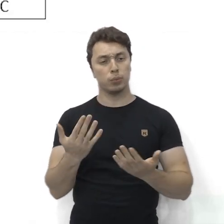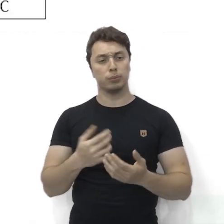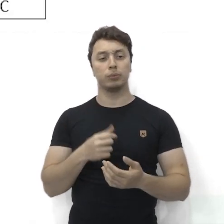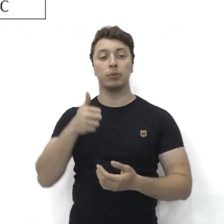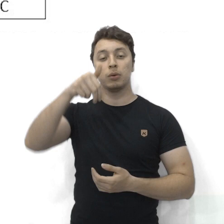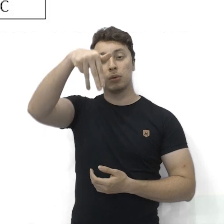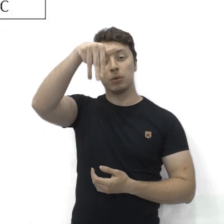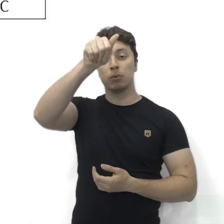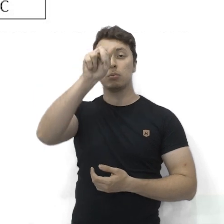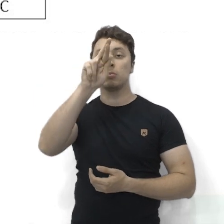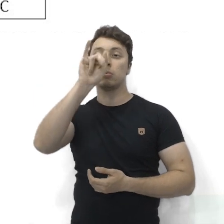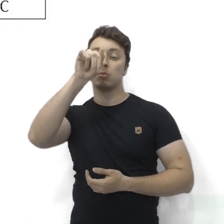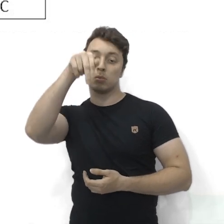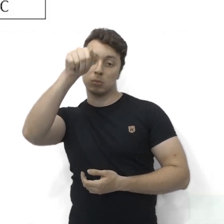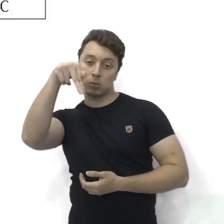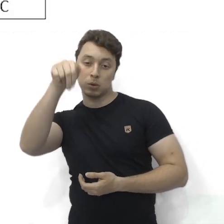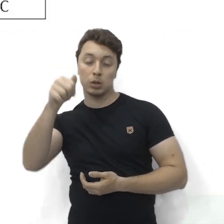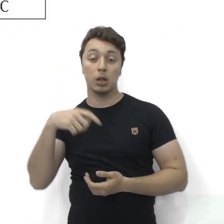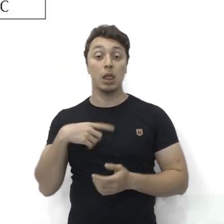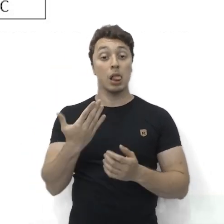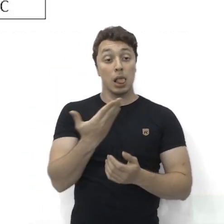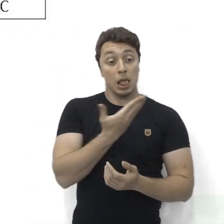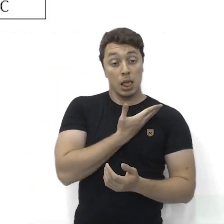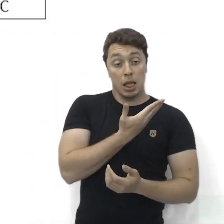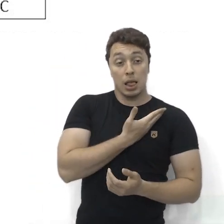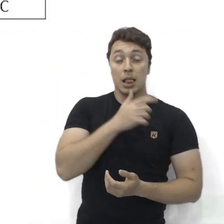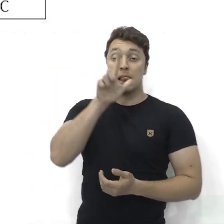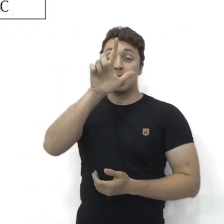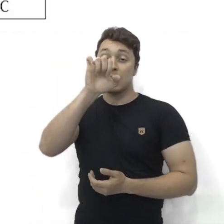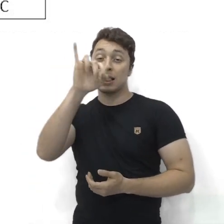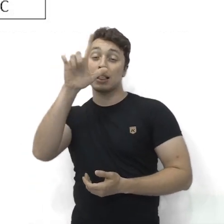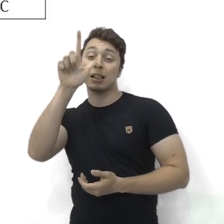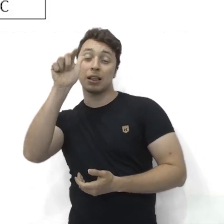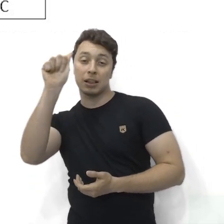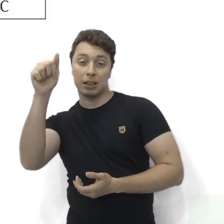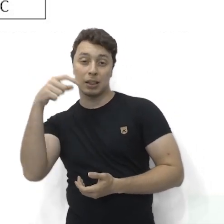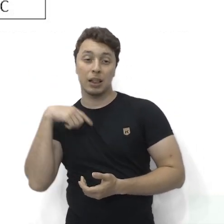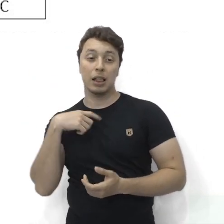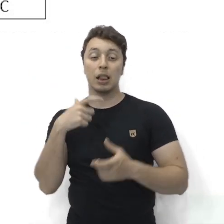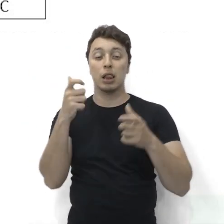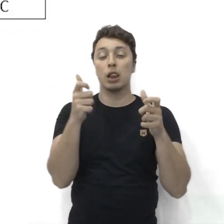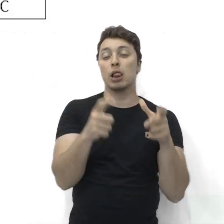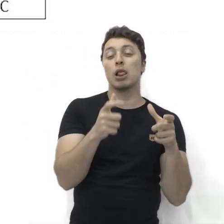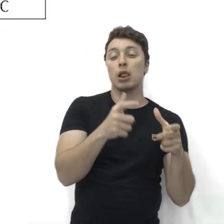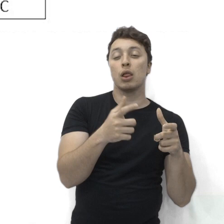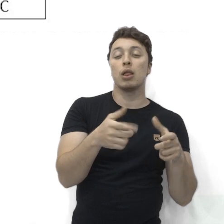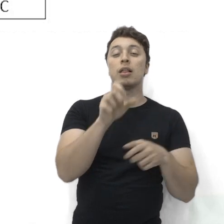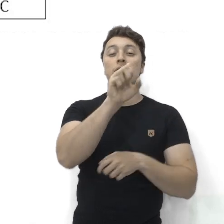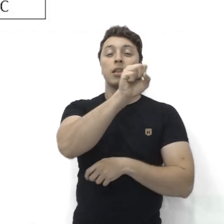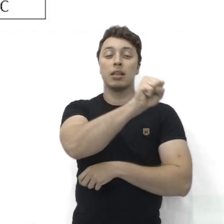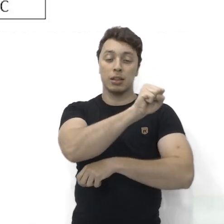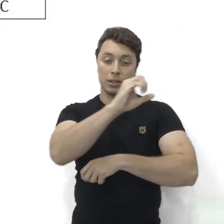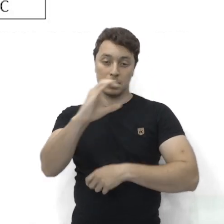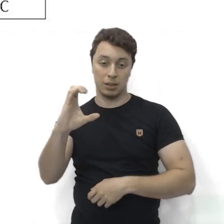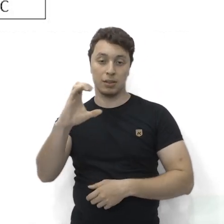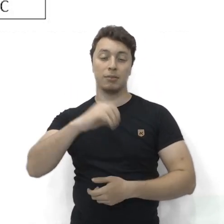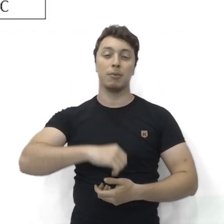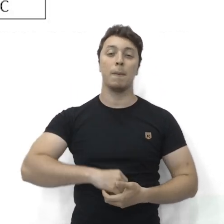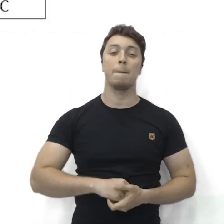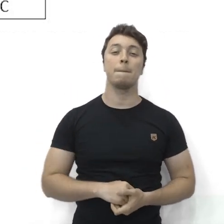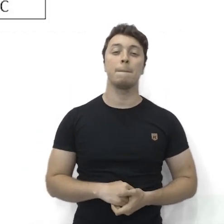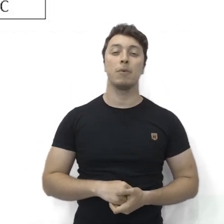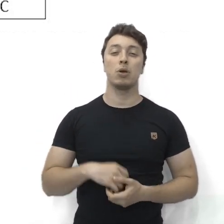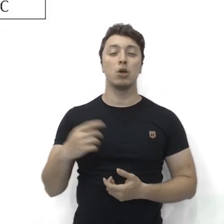em Caruaru e a sua amiga Leila mora em Santa Catarina. No inverno, elas tiraram uma foto